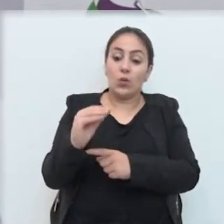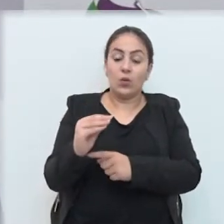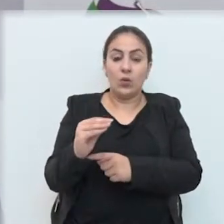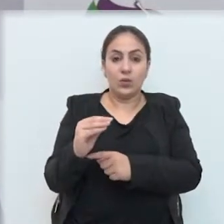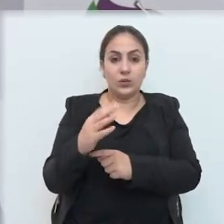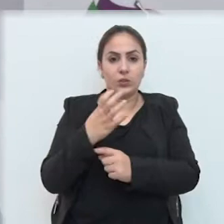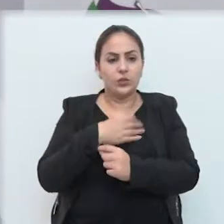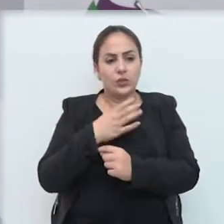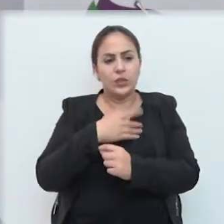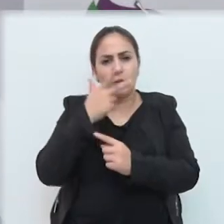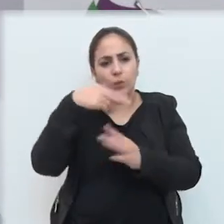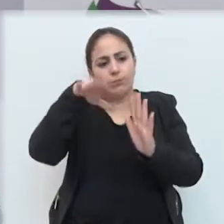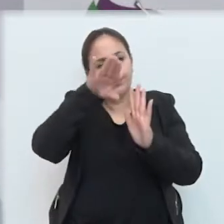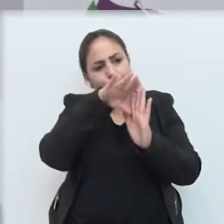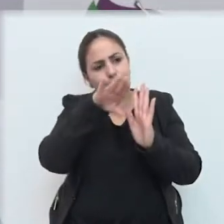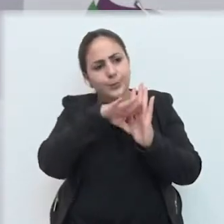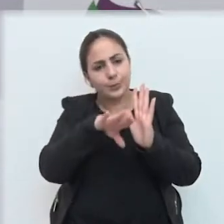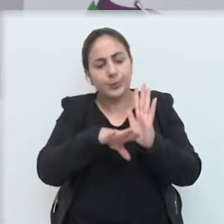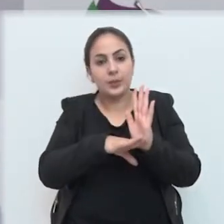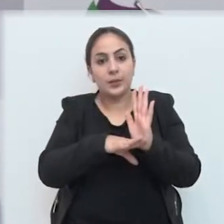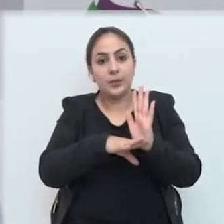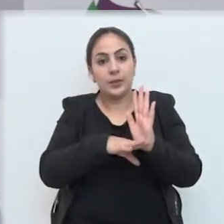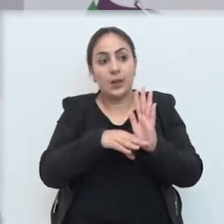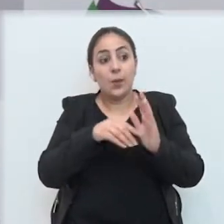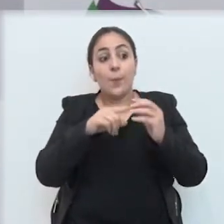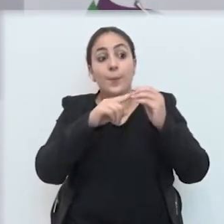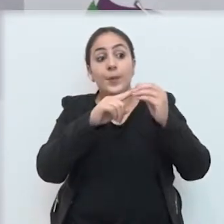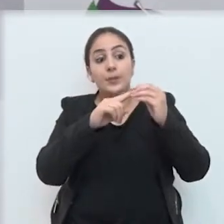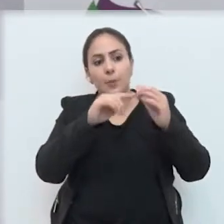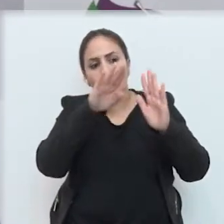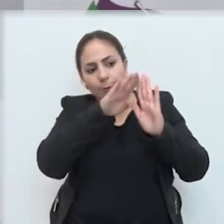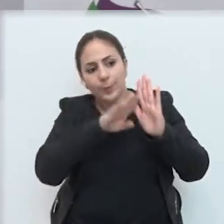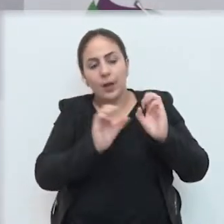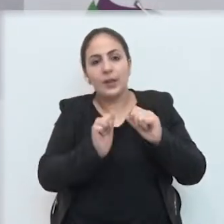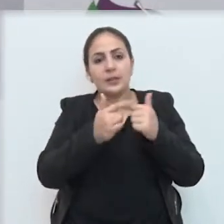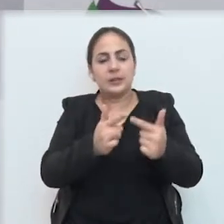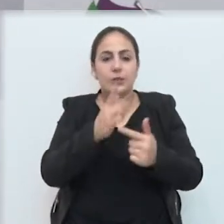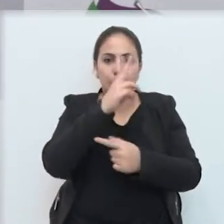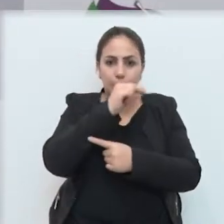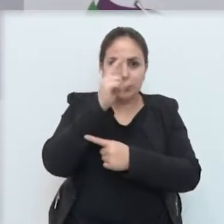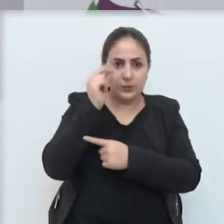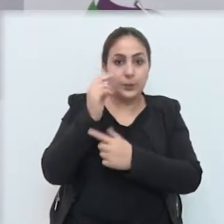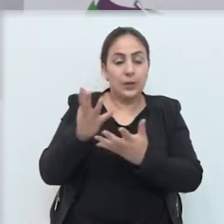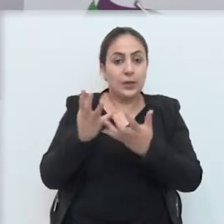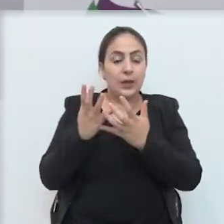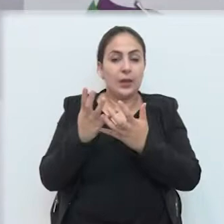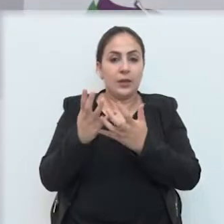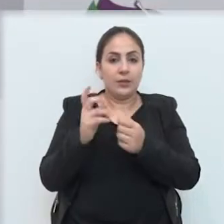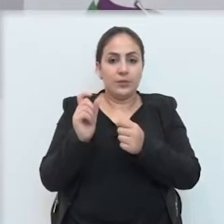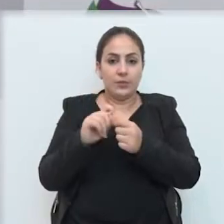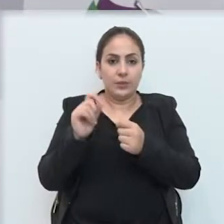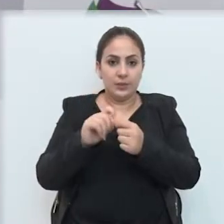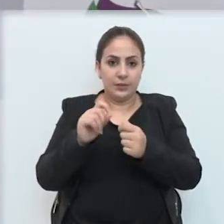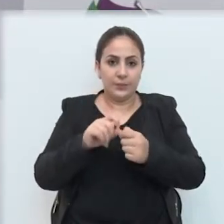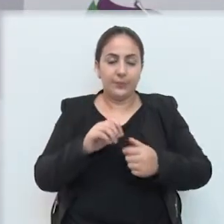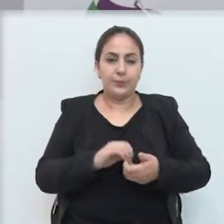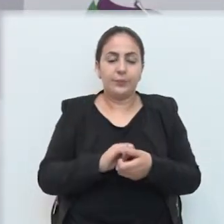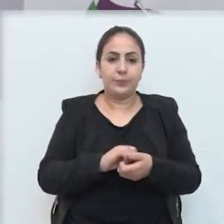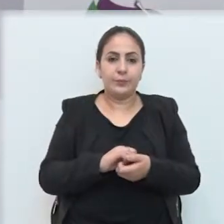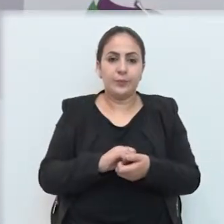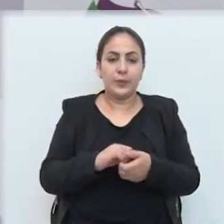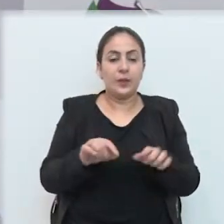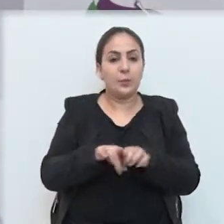coloca de forma escalonada, por ordem de prioridades, as ações que o Executivo Municipal, que a Prefeitura Municipal vai